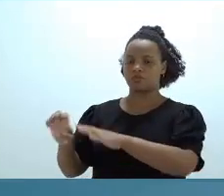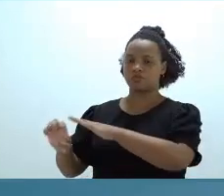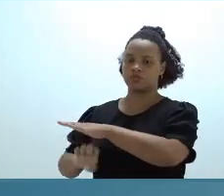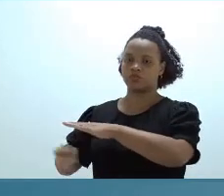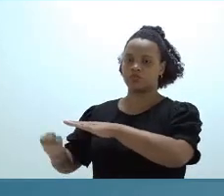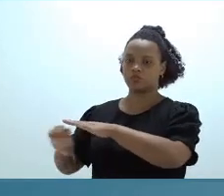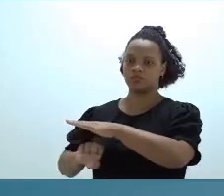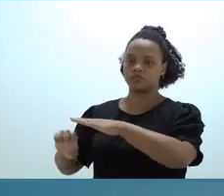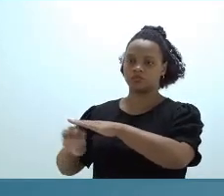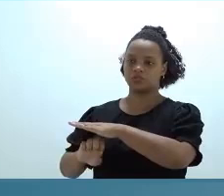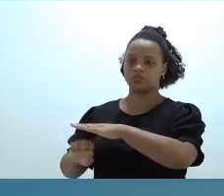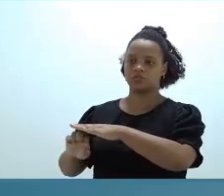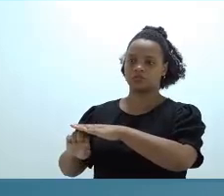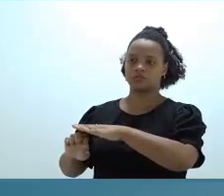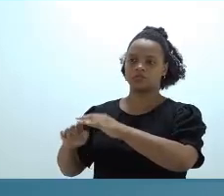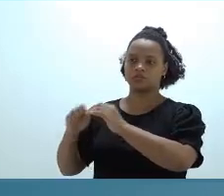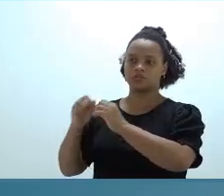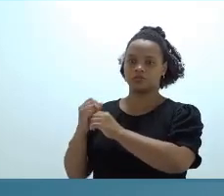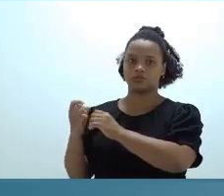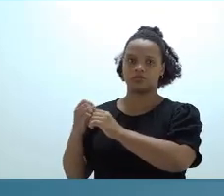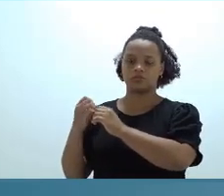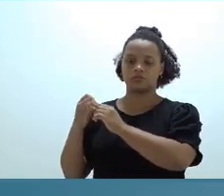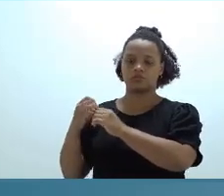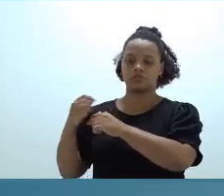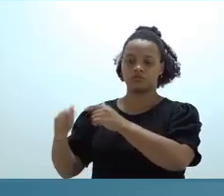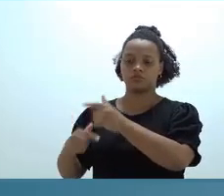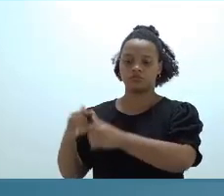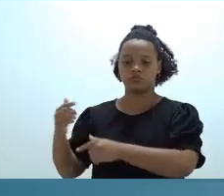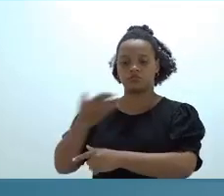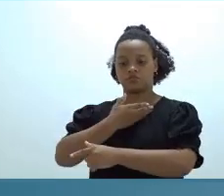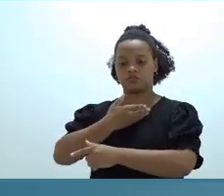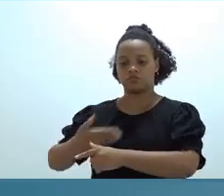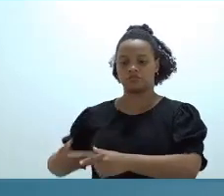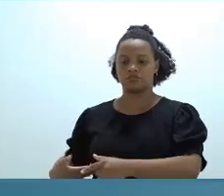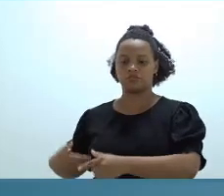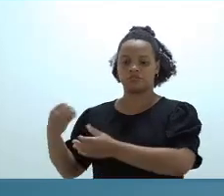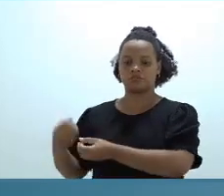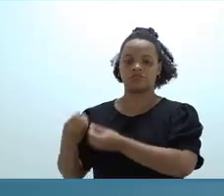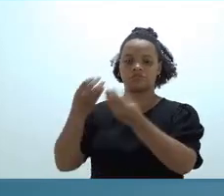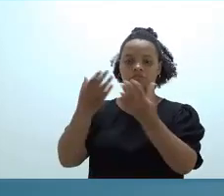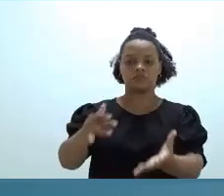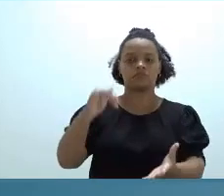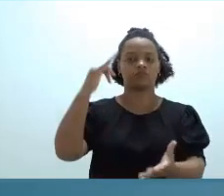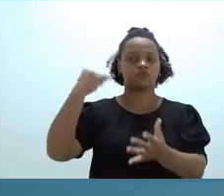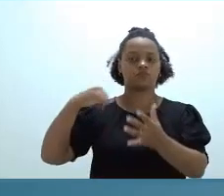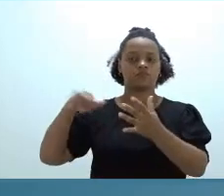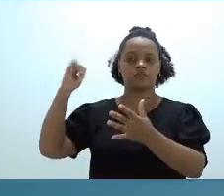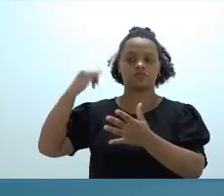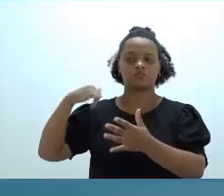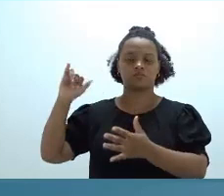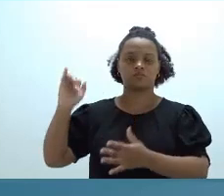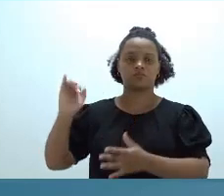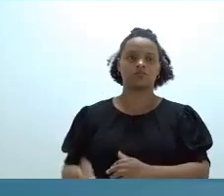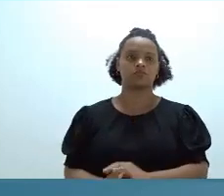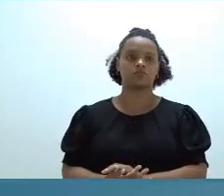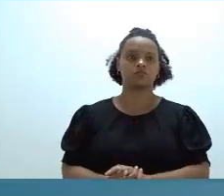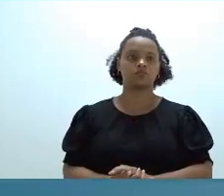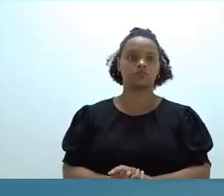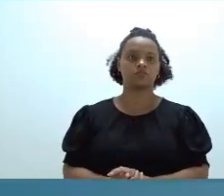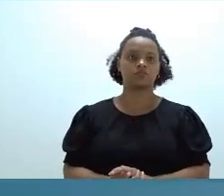empresa concessionária do serviço público de fornecimento de energia no nosso